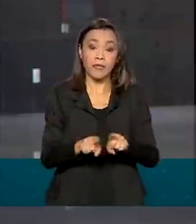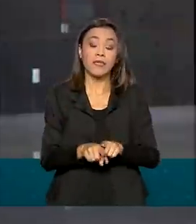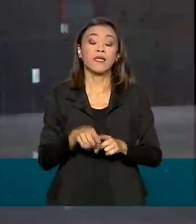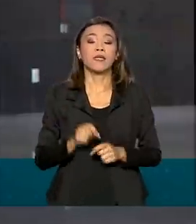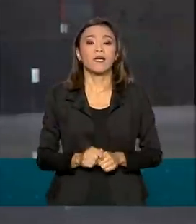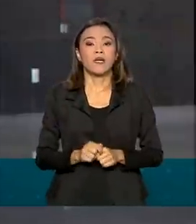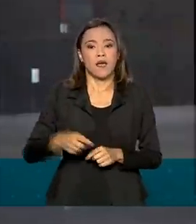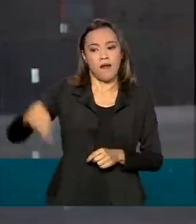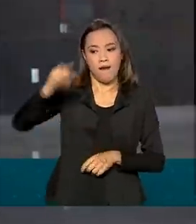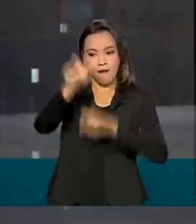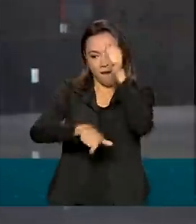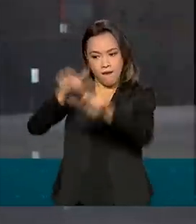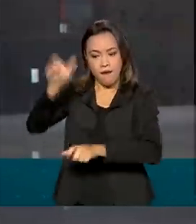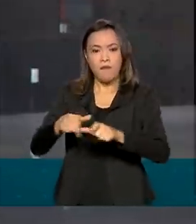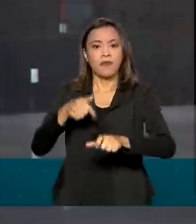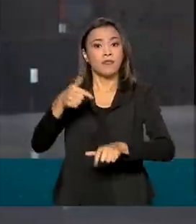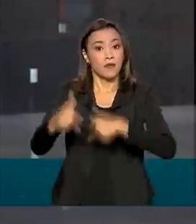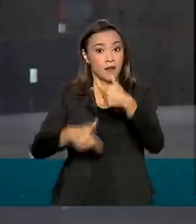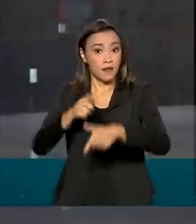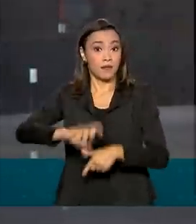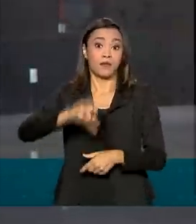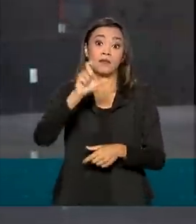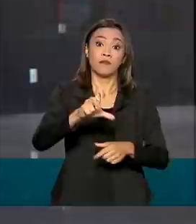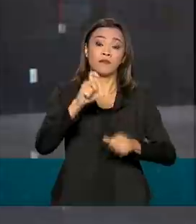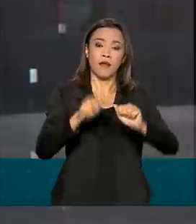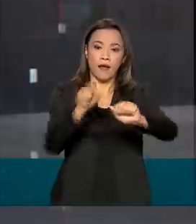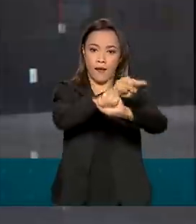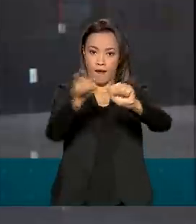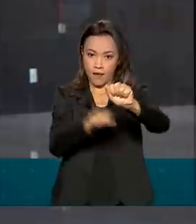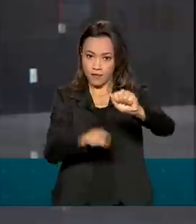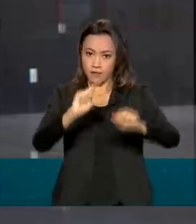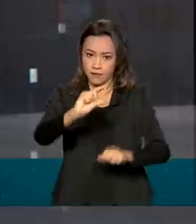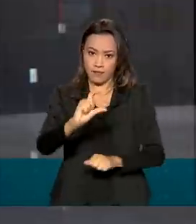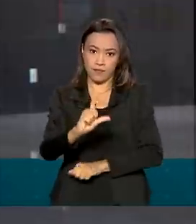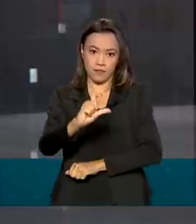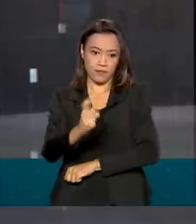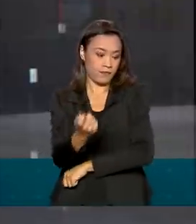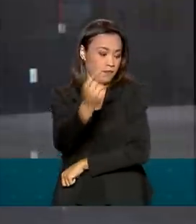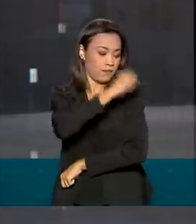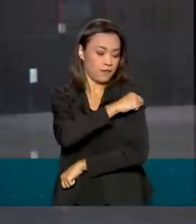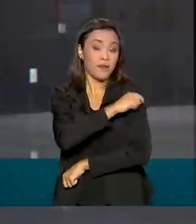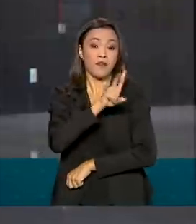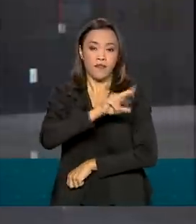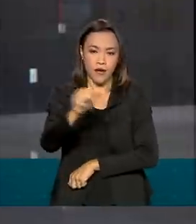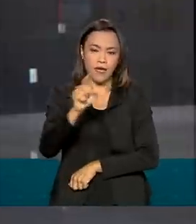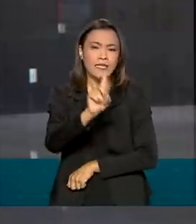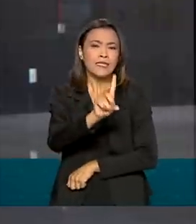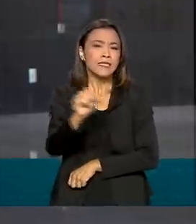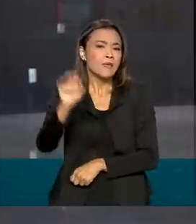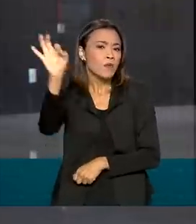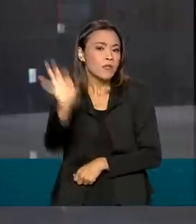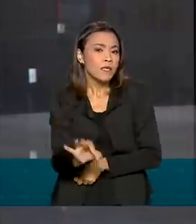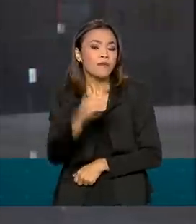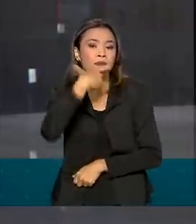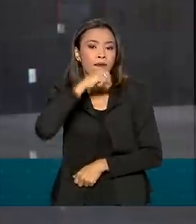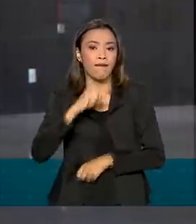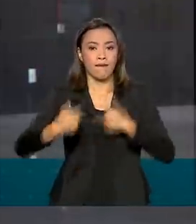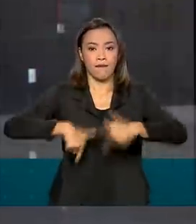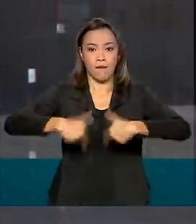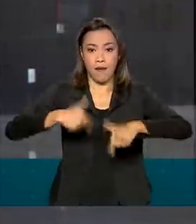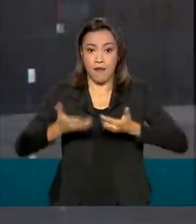vão ser imunizados com doses da AstraZeneca e essa primeira etapa vai atender 100% dos trabalhadores dos portos